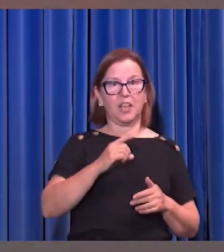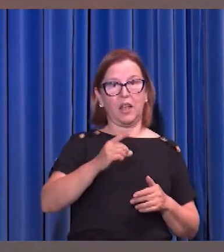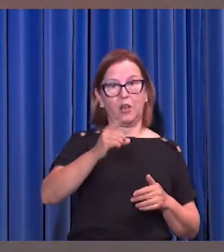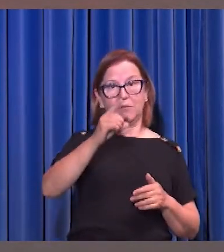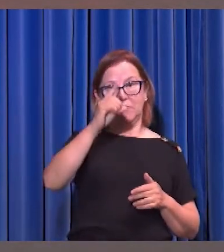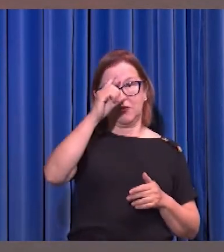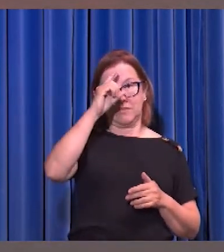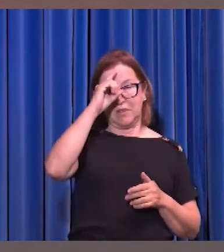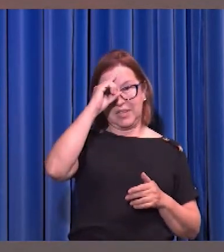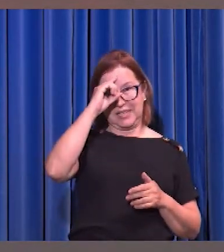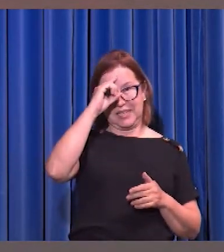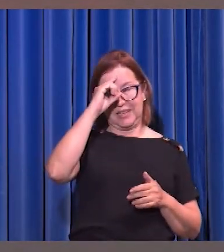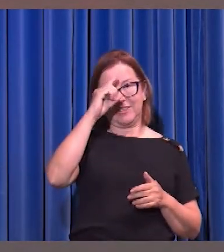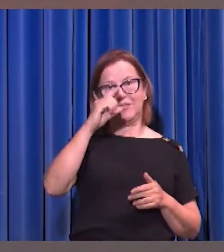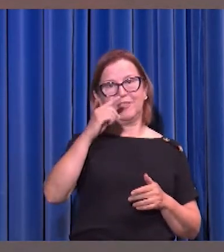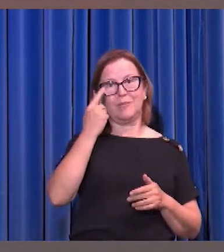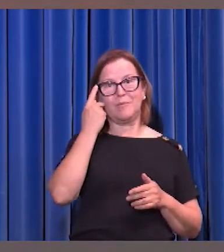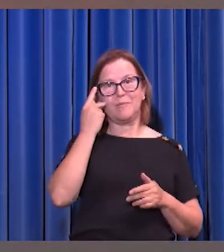próprio Deus.